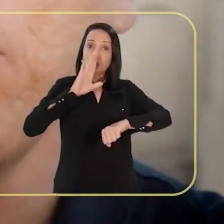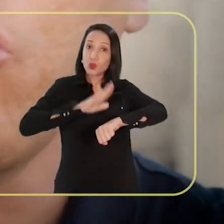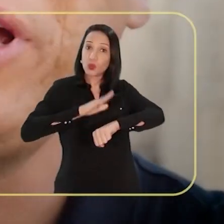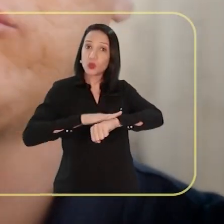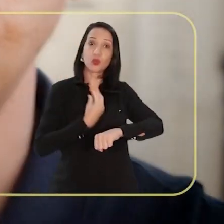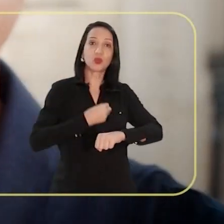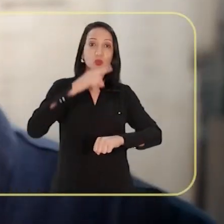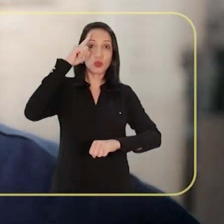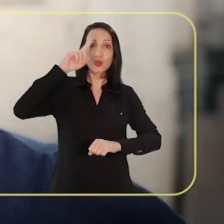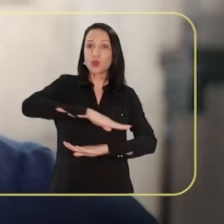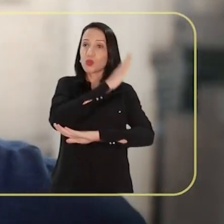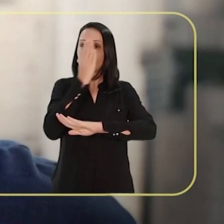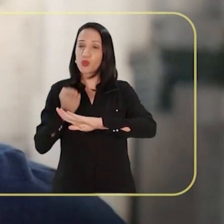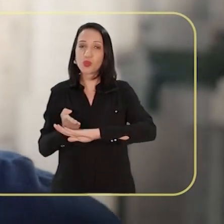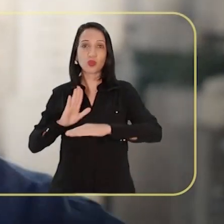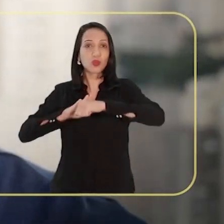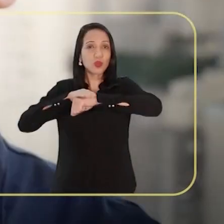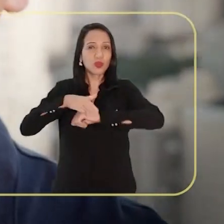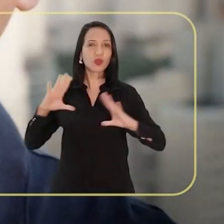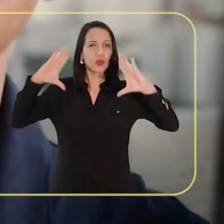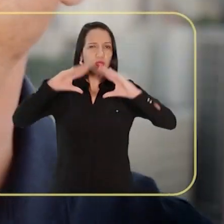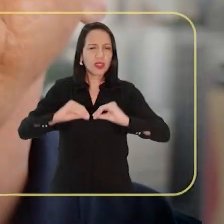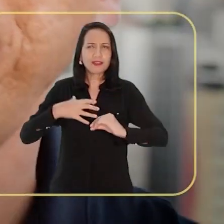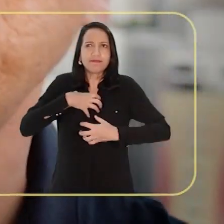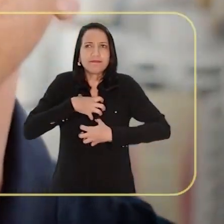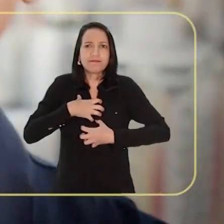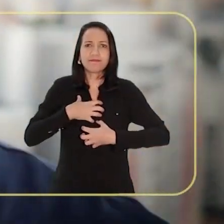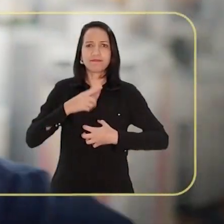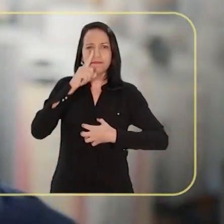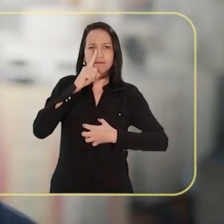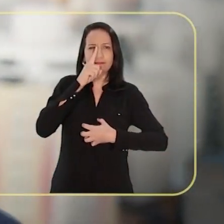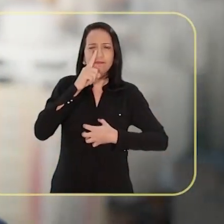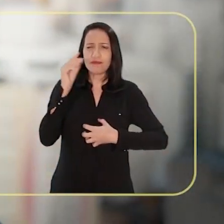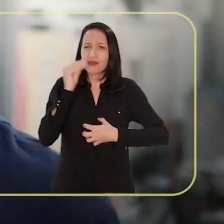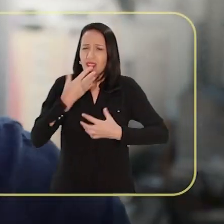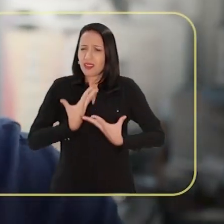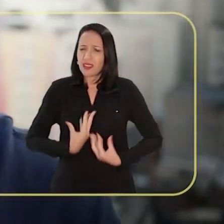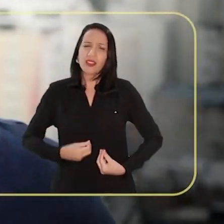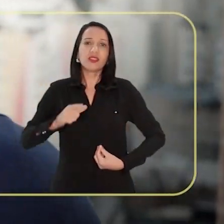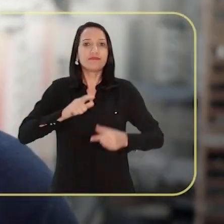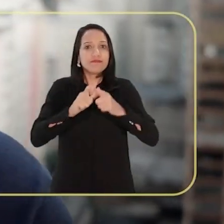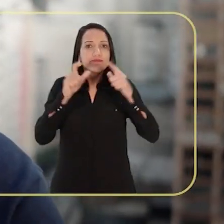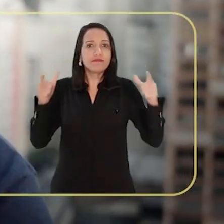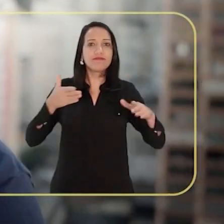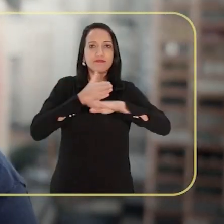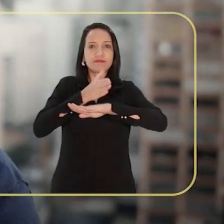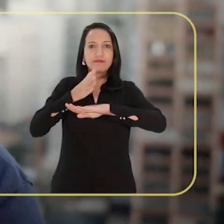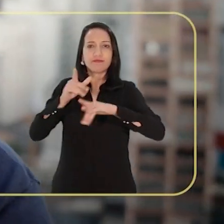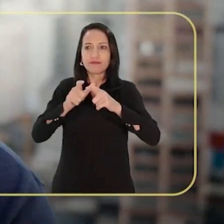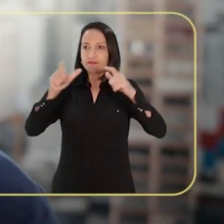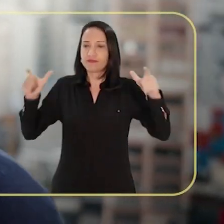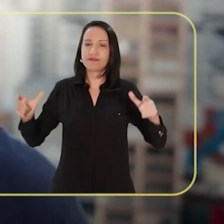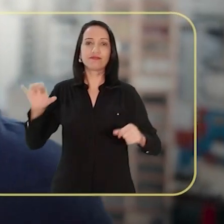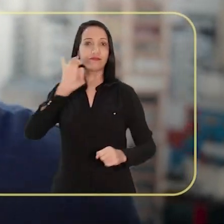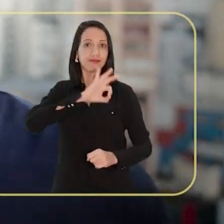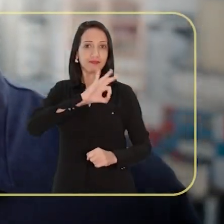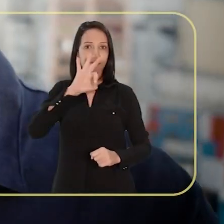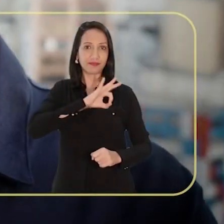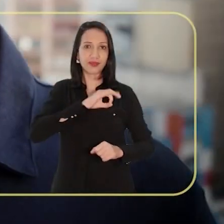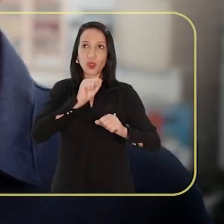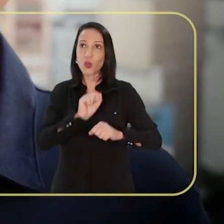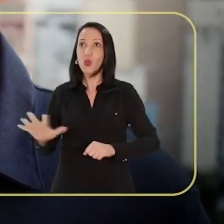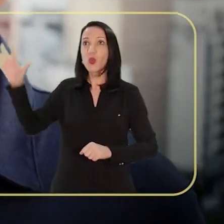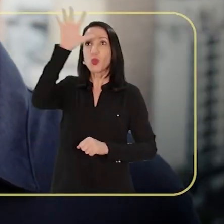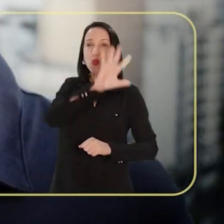a qualquer momento do dia ou da noite, quando se sentir em perigo e fragilizada. Além de ampliar a atuação das delegacias, vamos